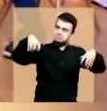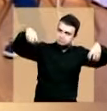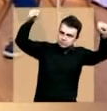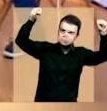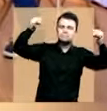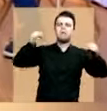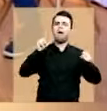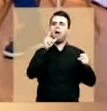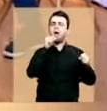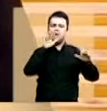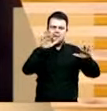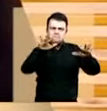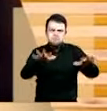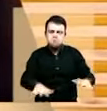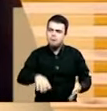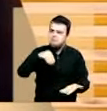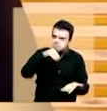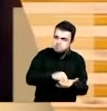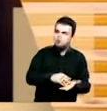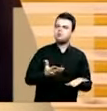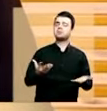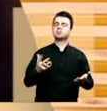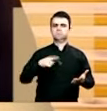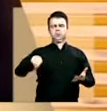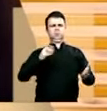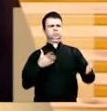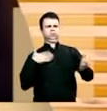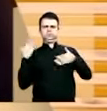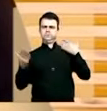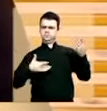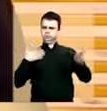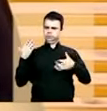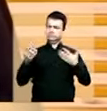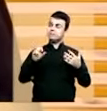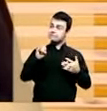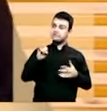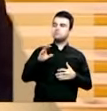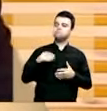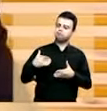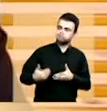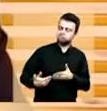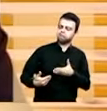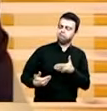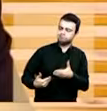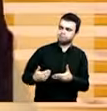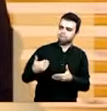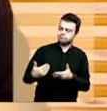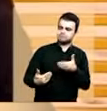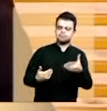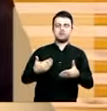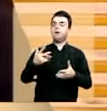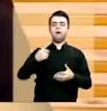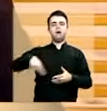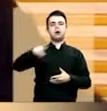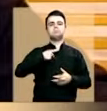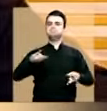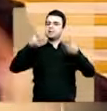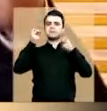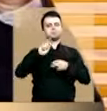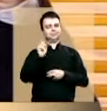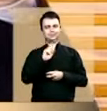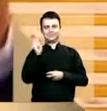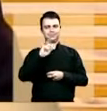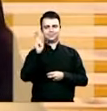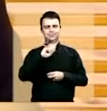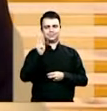energia, crise hídrica, é que por mais... Quando ela é gradual, e ela sempre está gradual, a gente não sente, né? E é